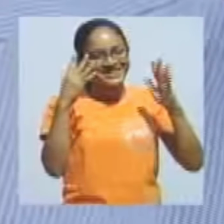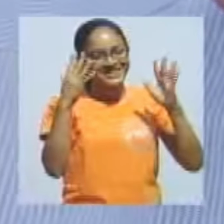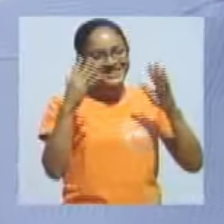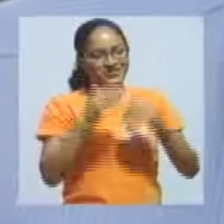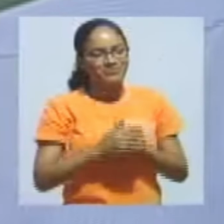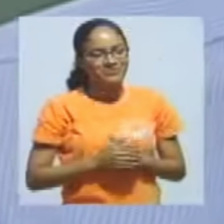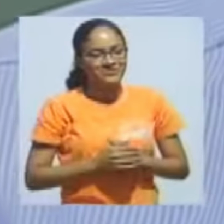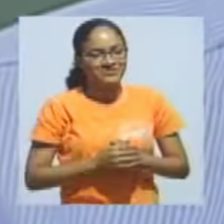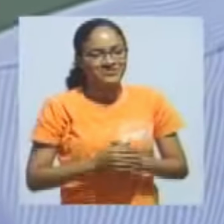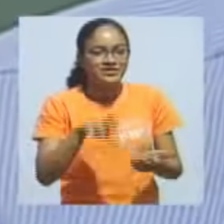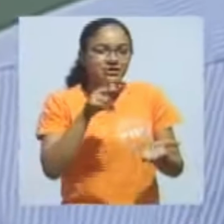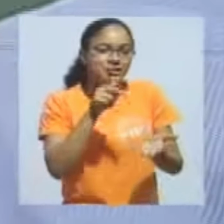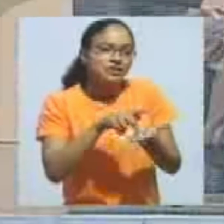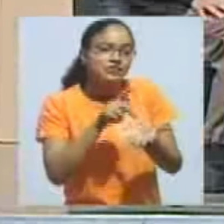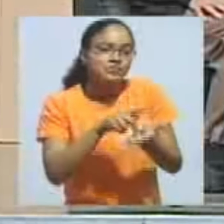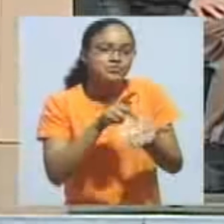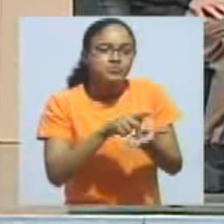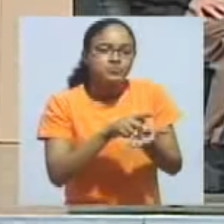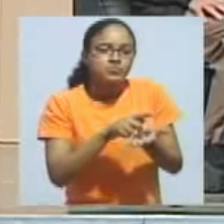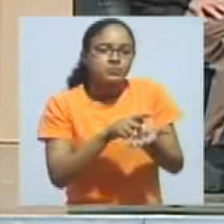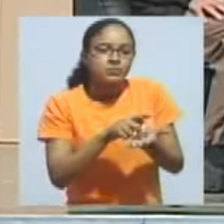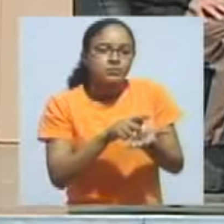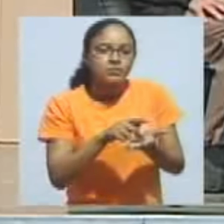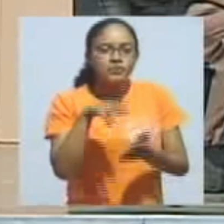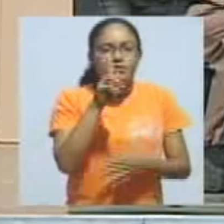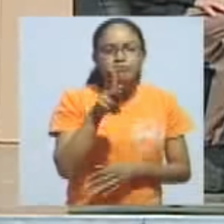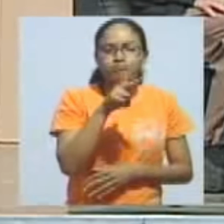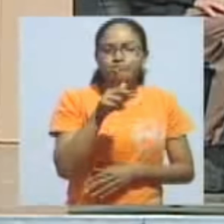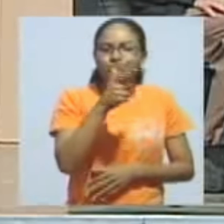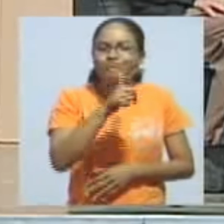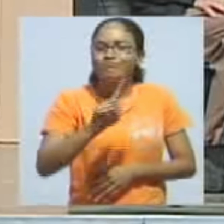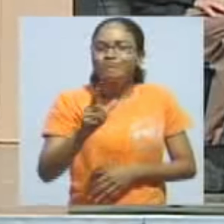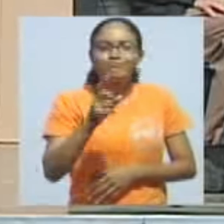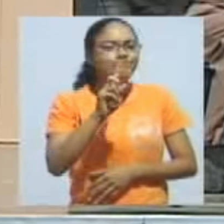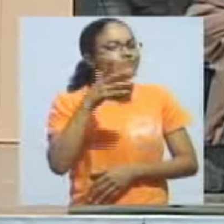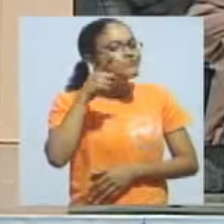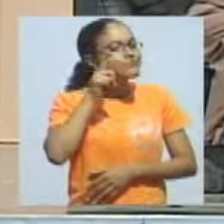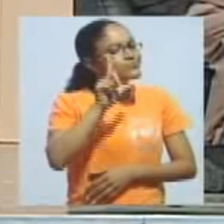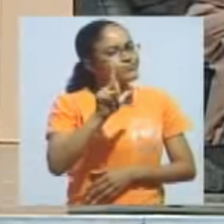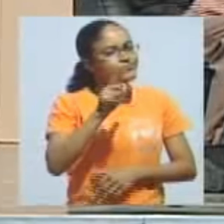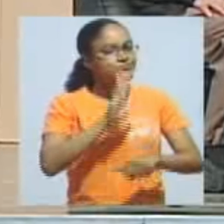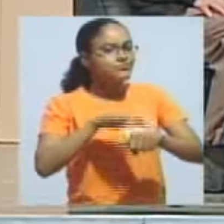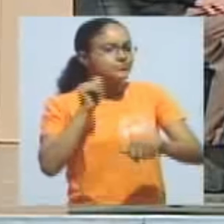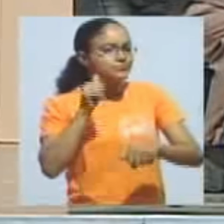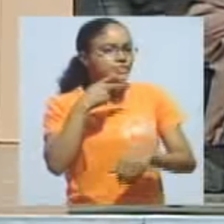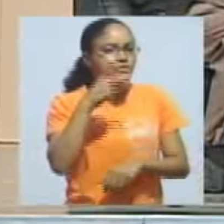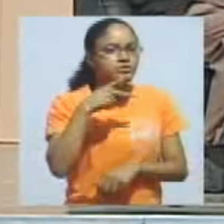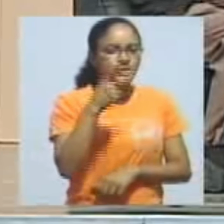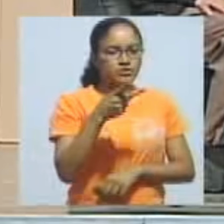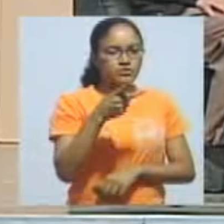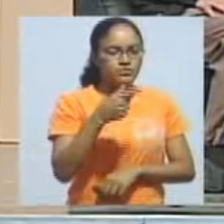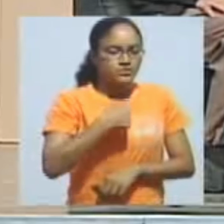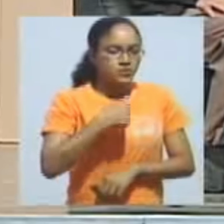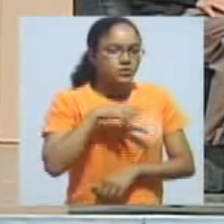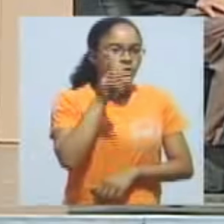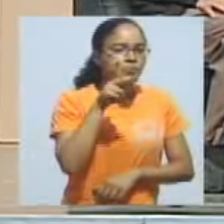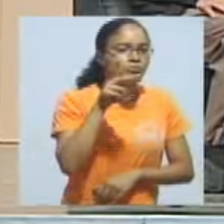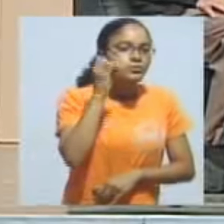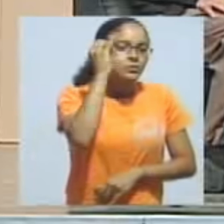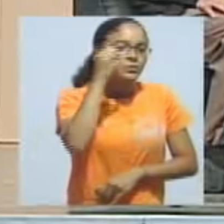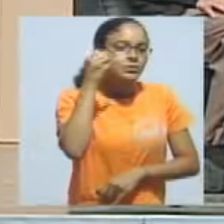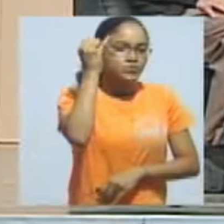Dom Alberto, enquanto o Padre Léo não consegue falar, eu quero tomar a palavra também no nome dele